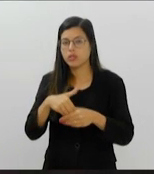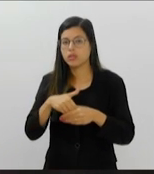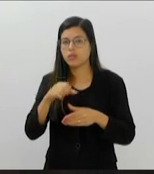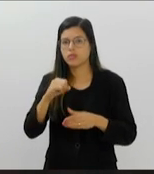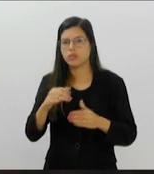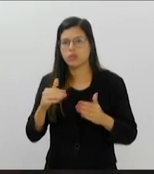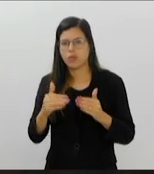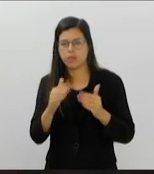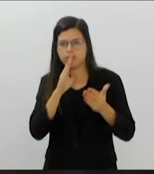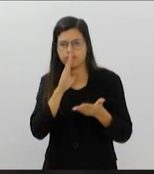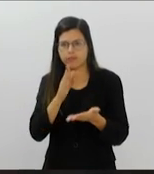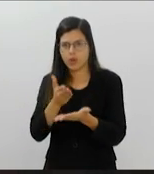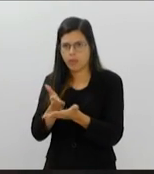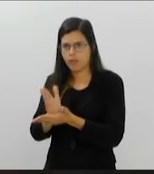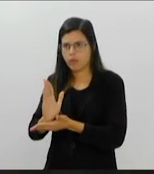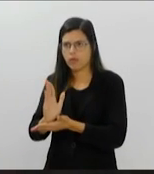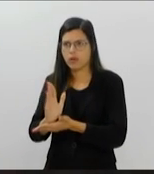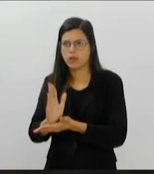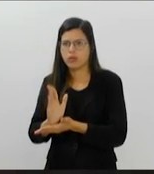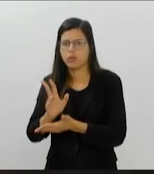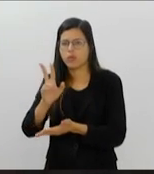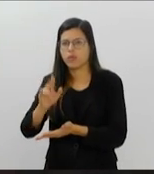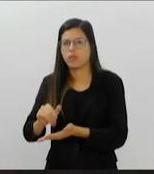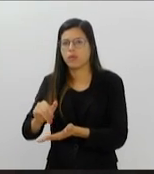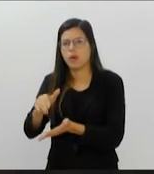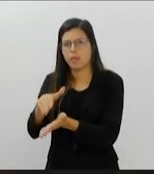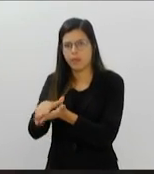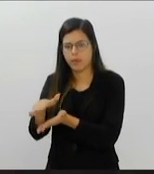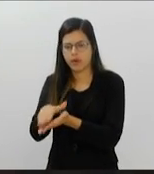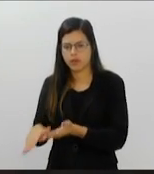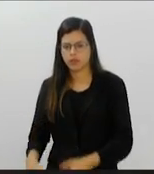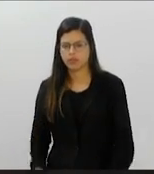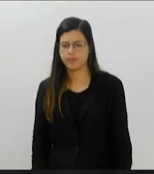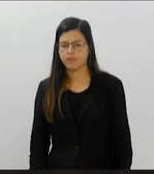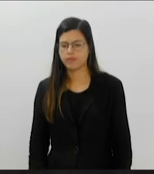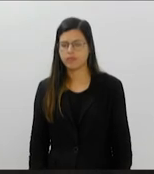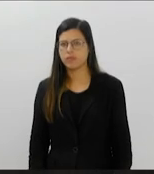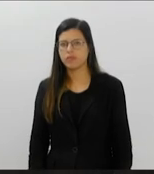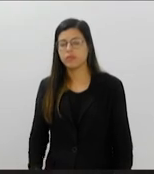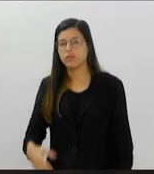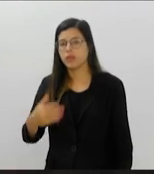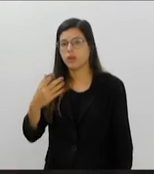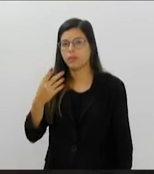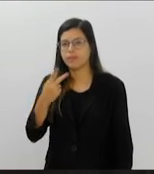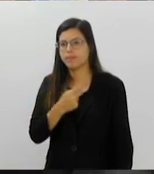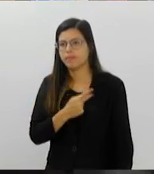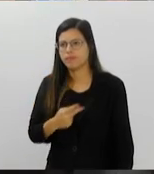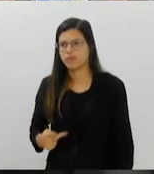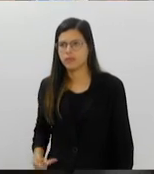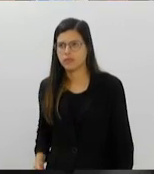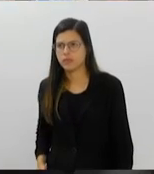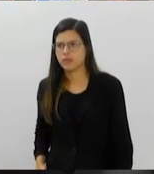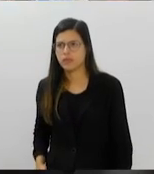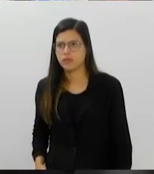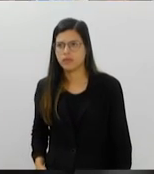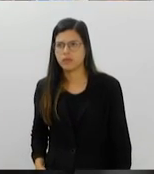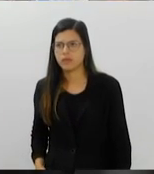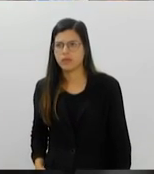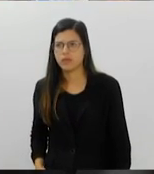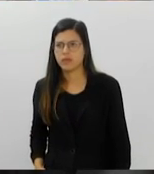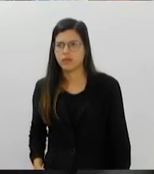aprovam, permaneçam como estão. Aprovado, vai a publicação. Senhor presidente, só para assinalar,